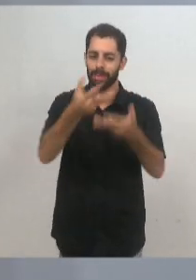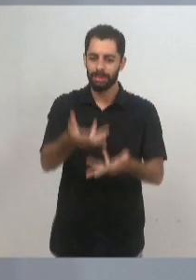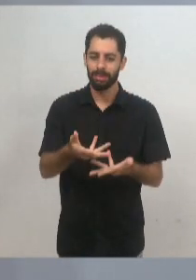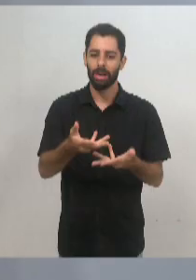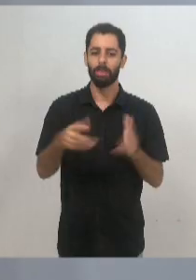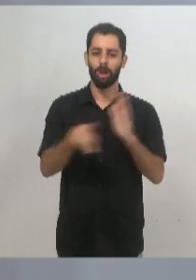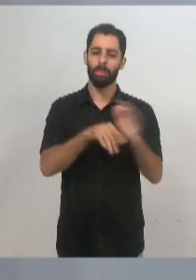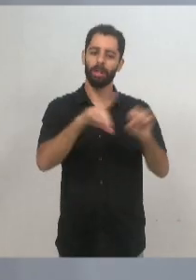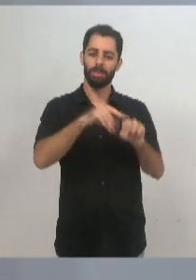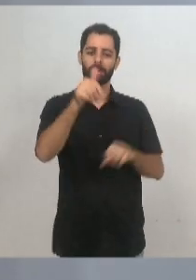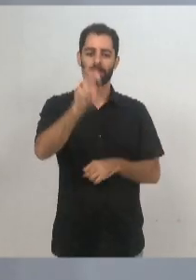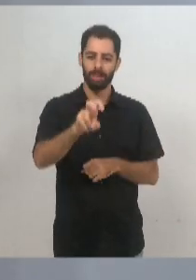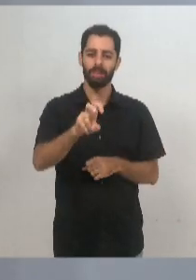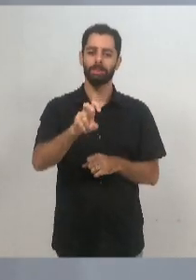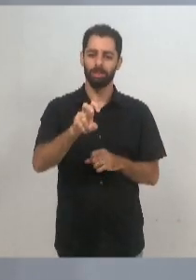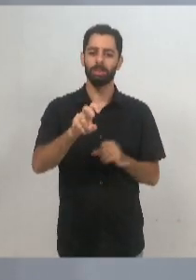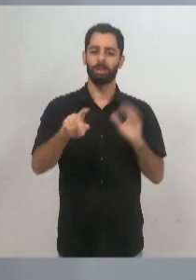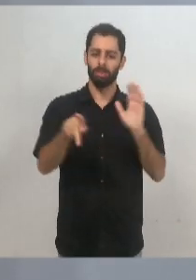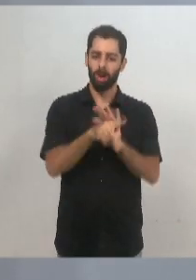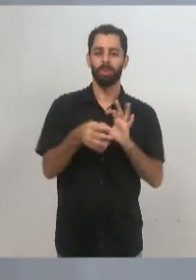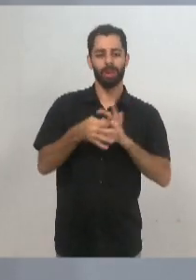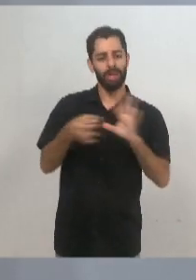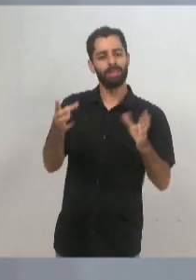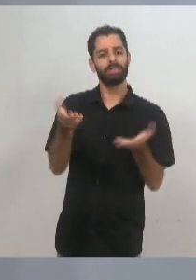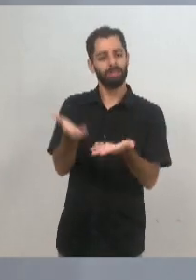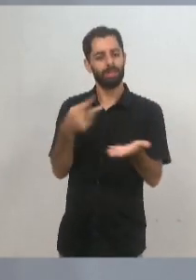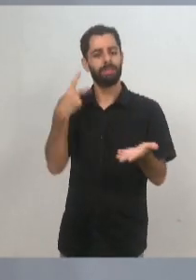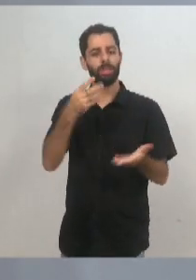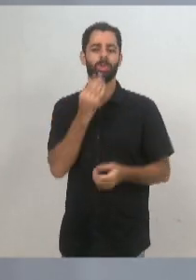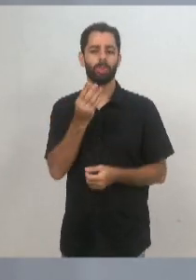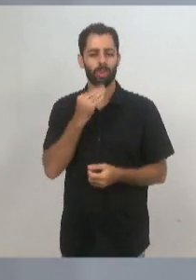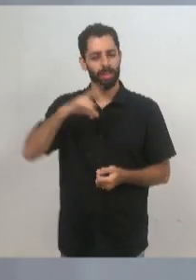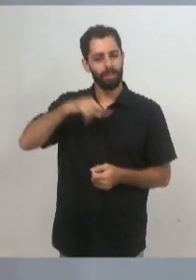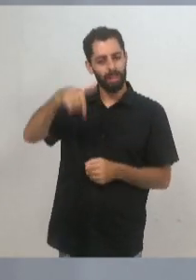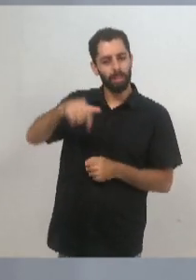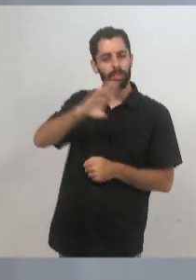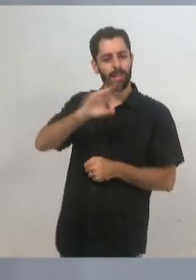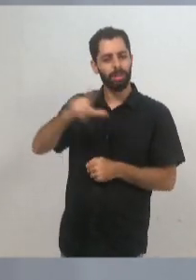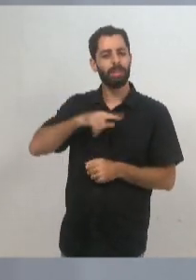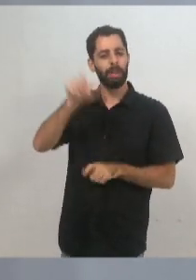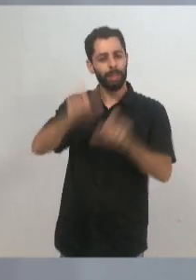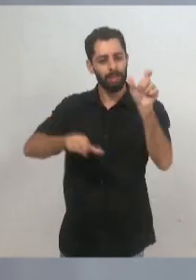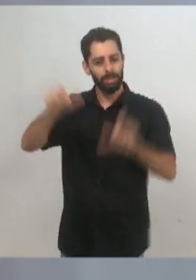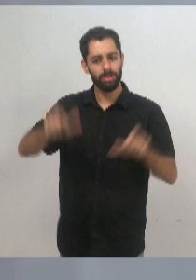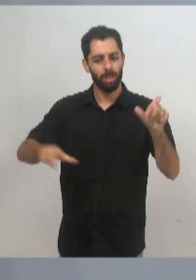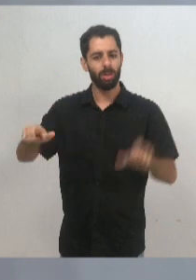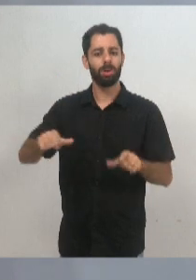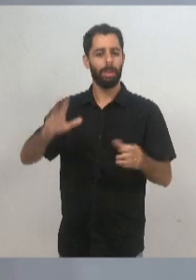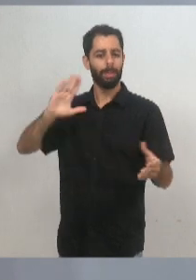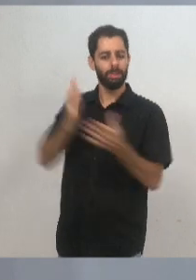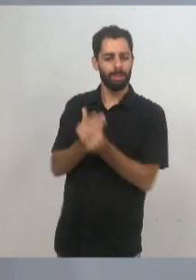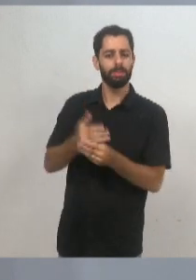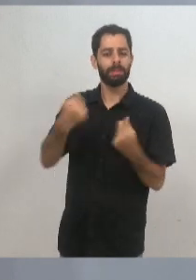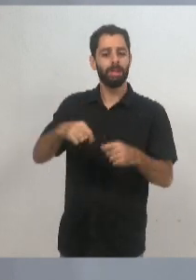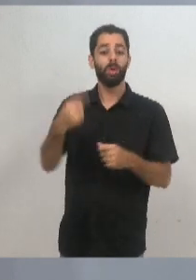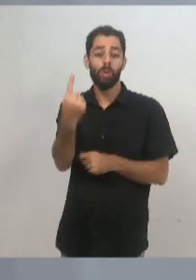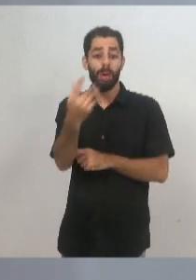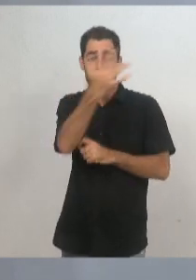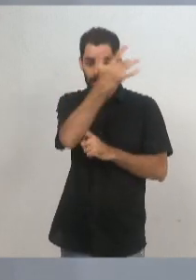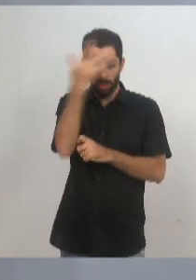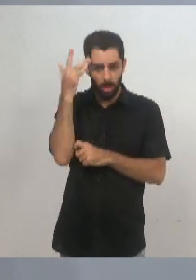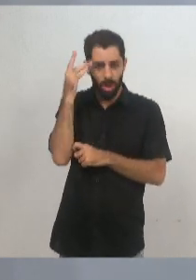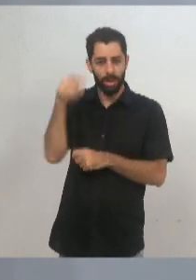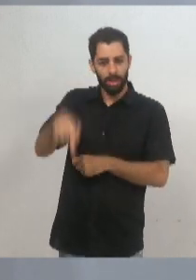o artigo 5º da Constituição nos garante, vereador Bruno. Nós tivemos aqui em Blumenau, tem gente ainda respondendo processo, e nós tivemos uma pessoa